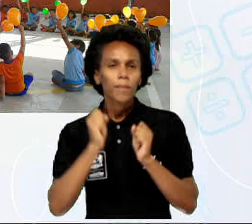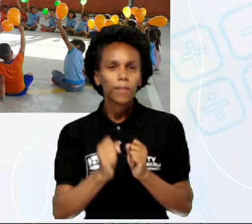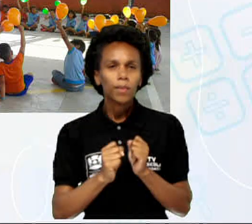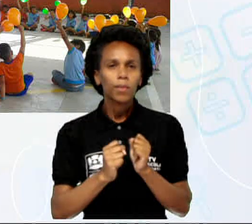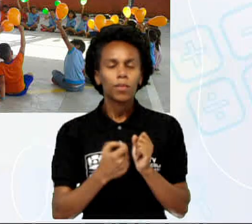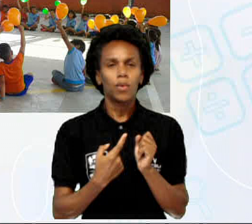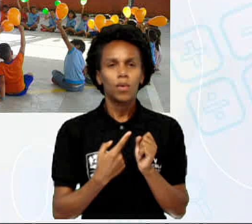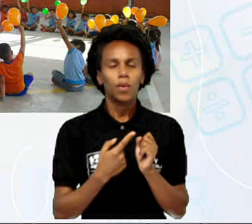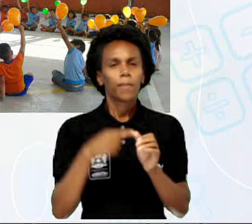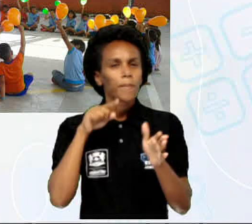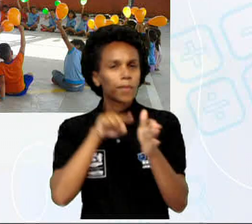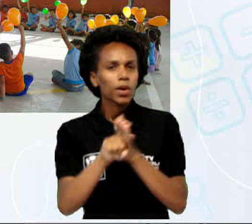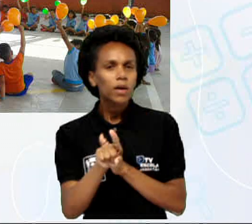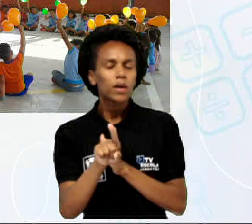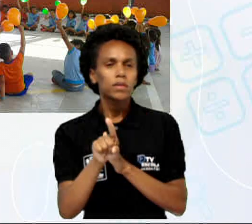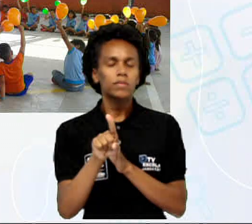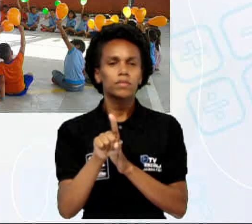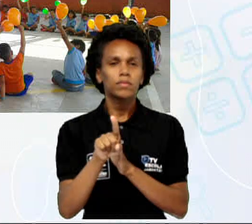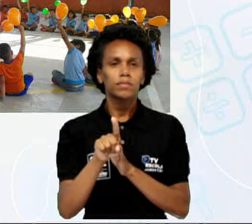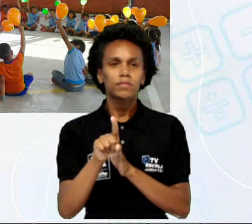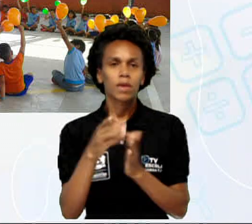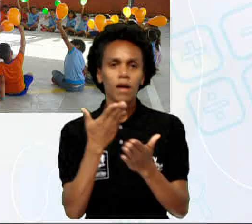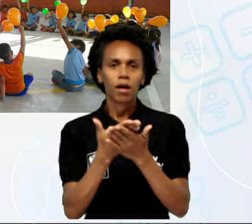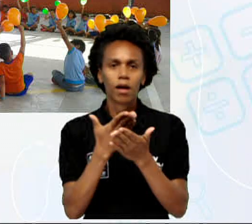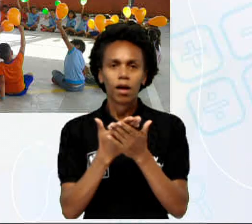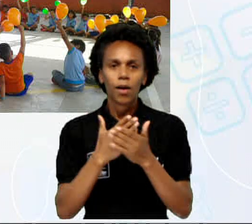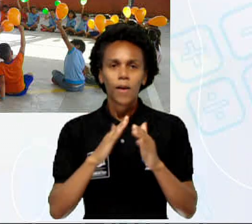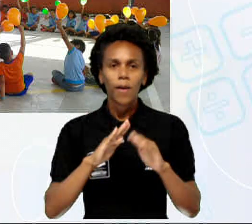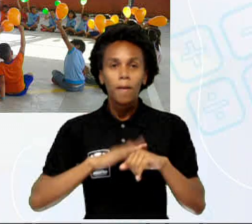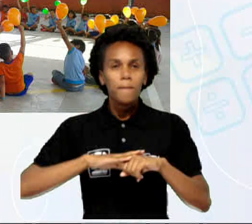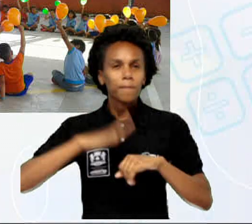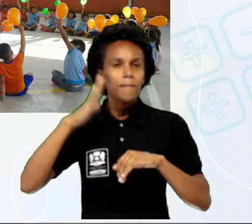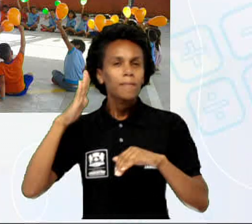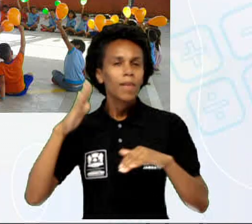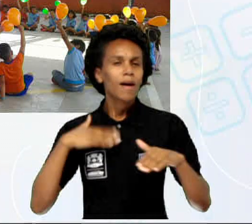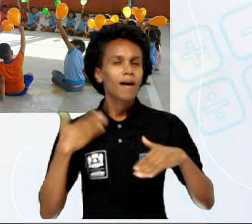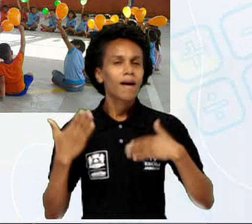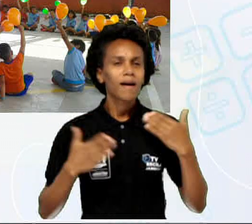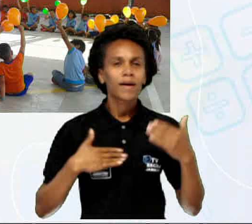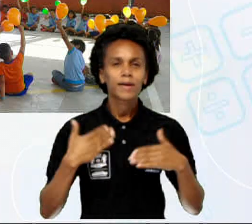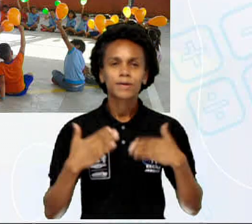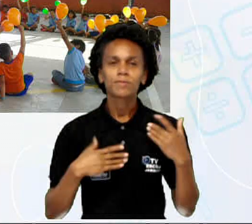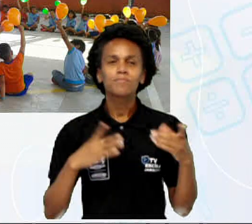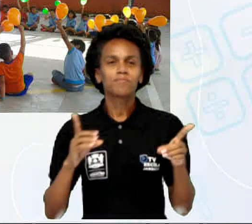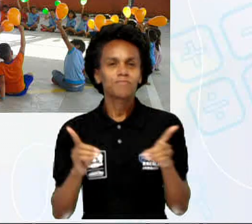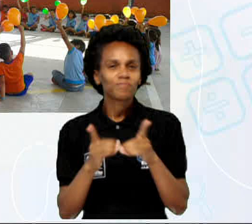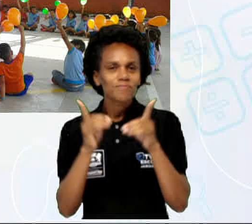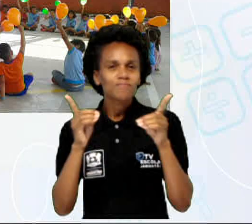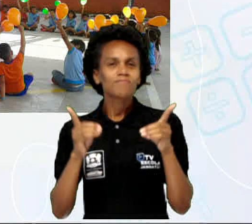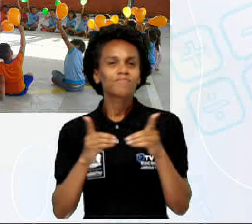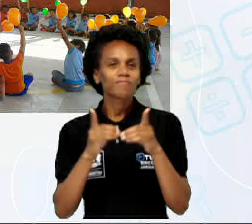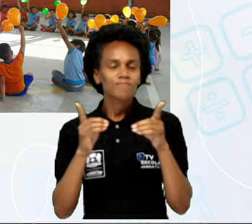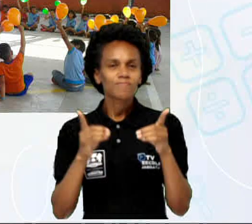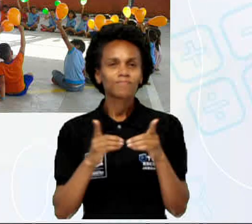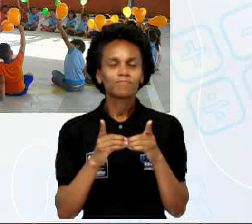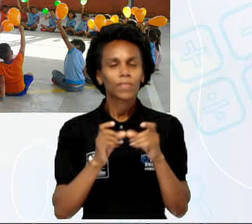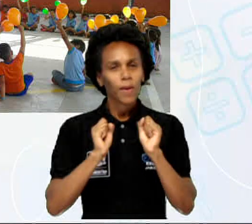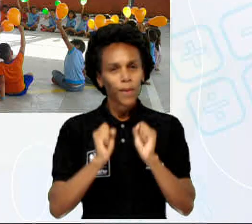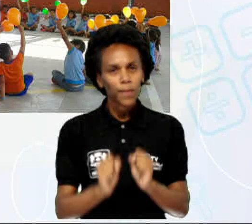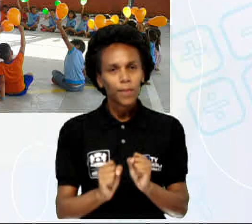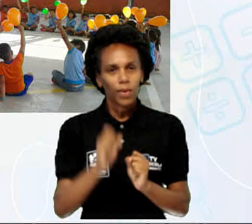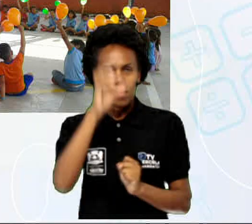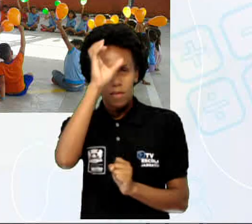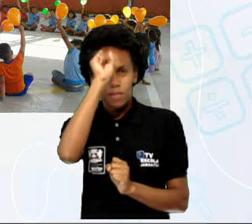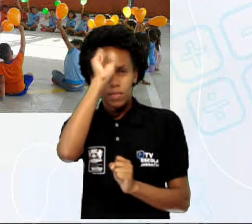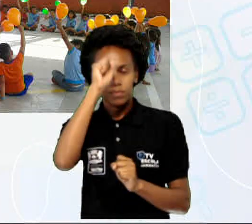mais divertidas, são mais dinâmicas. A gente pode aprender brincando, que